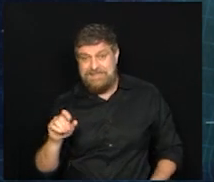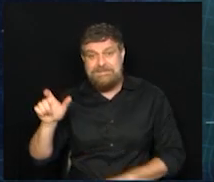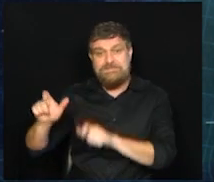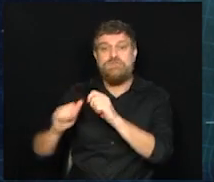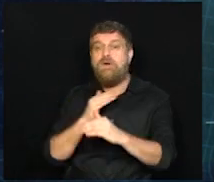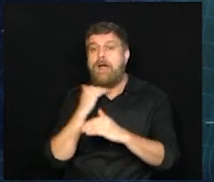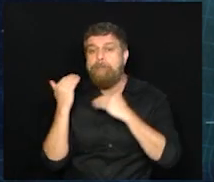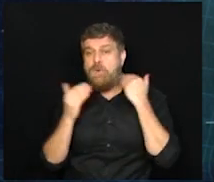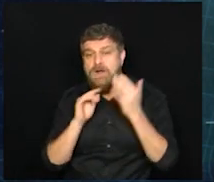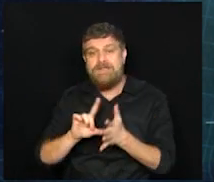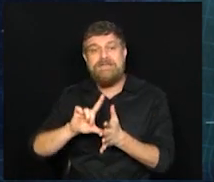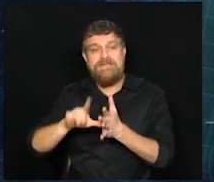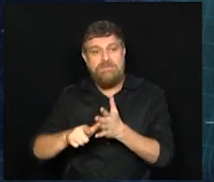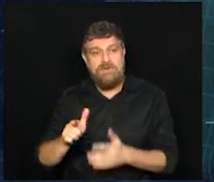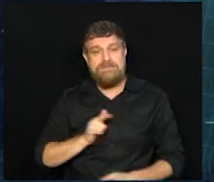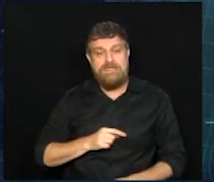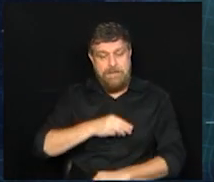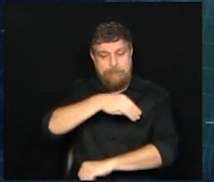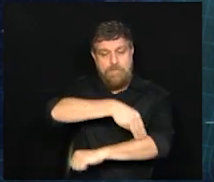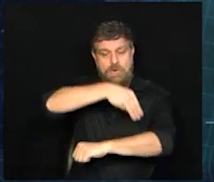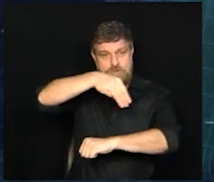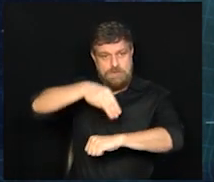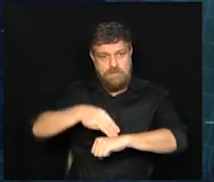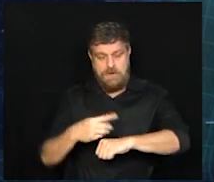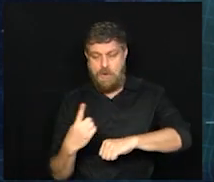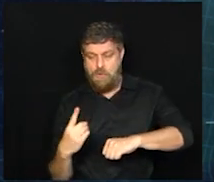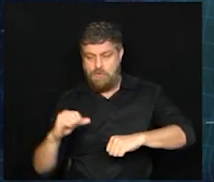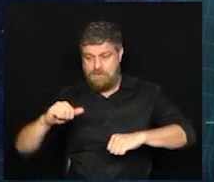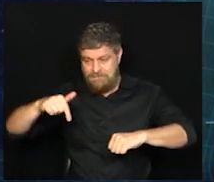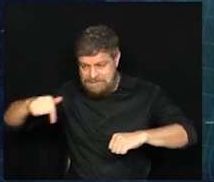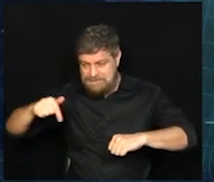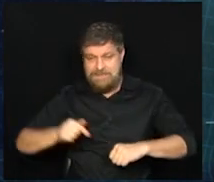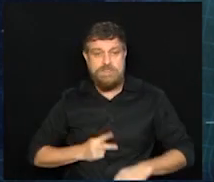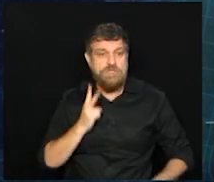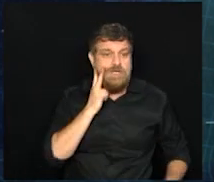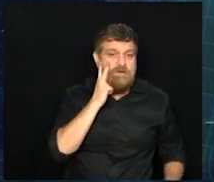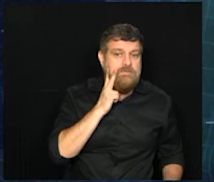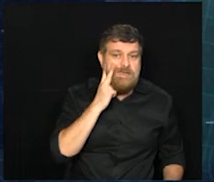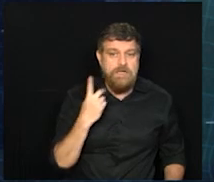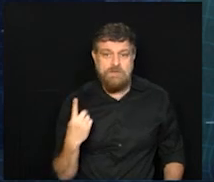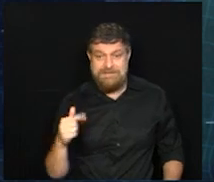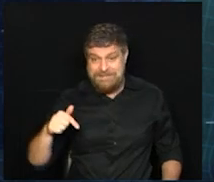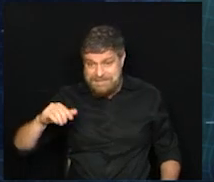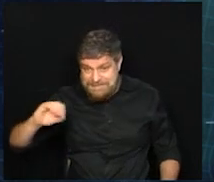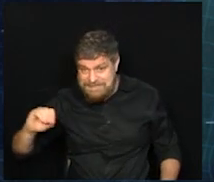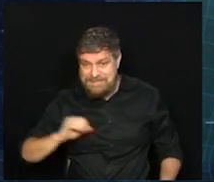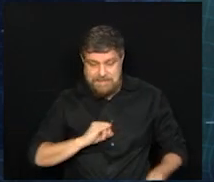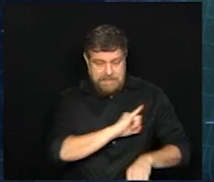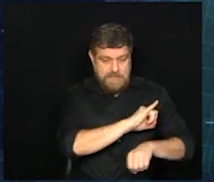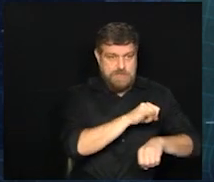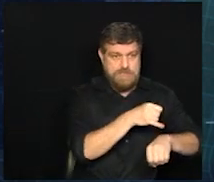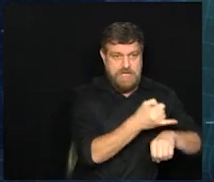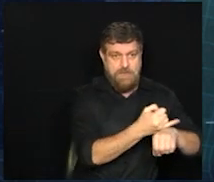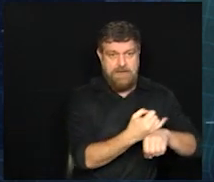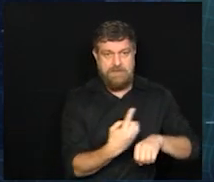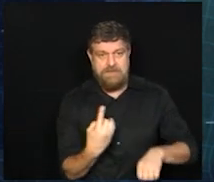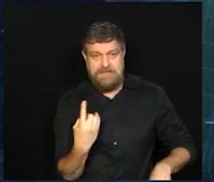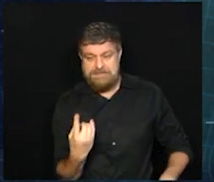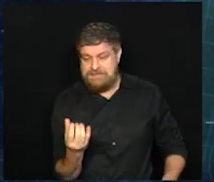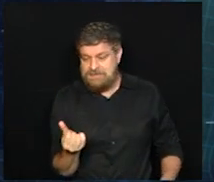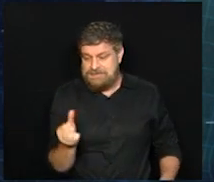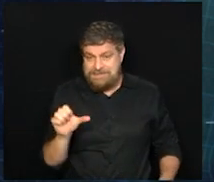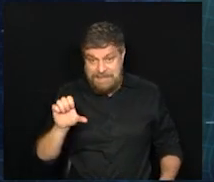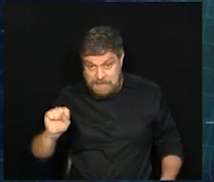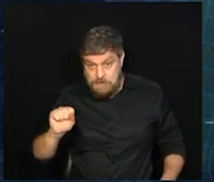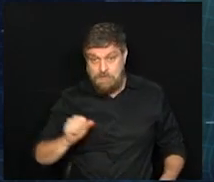óbitos. Na sequência, Montemor, com 197, Vinhedo, 170, Jaguariúna,